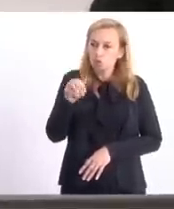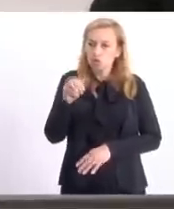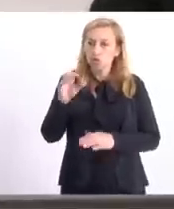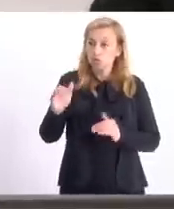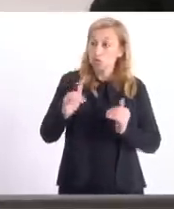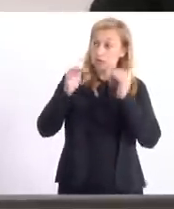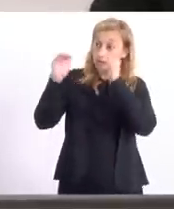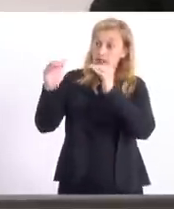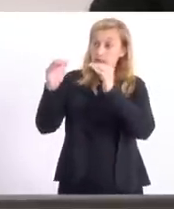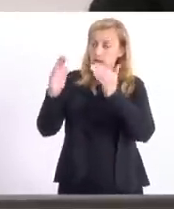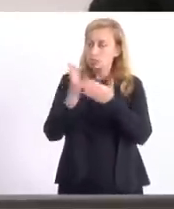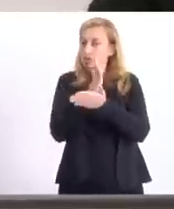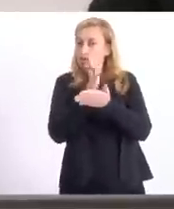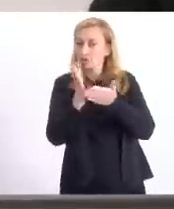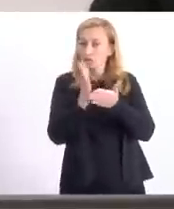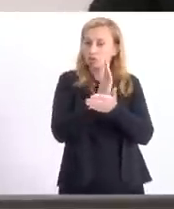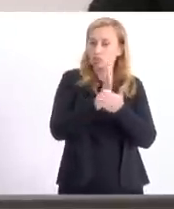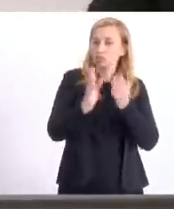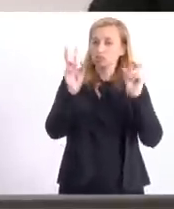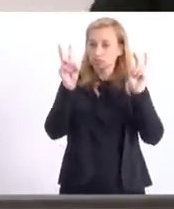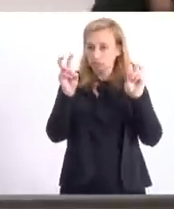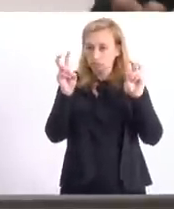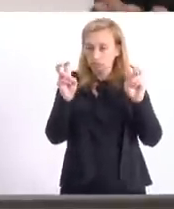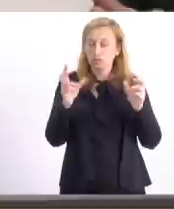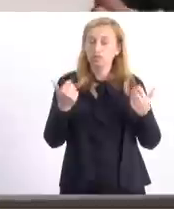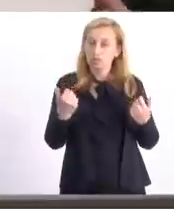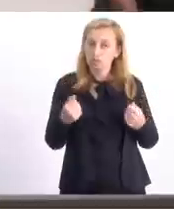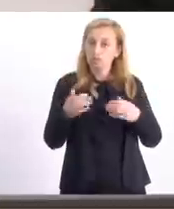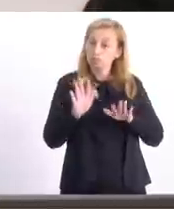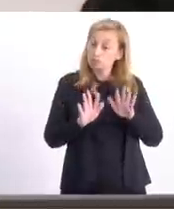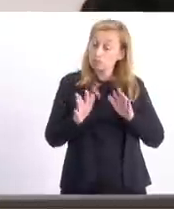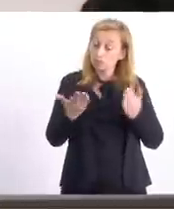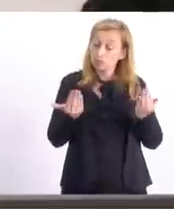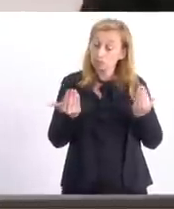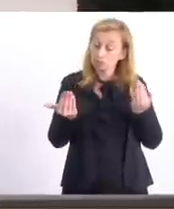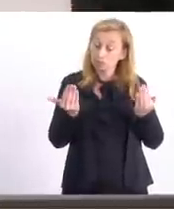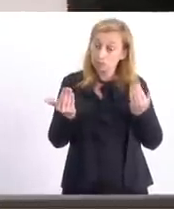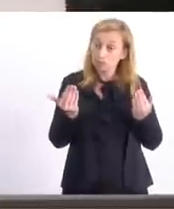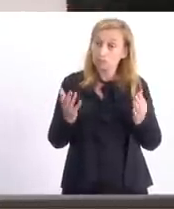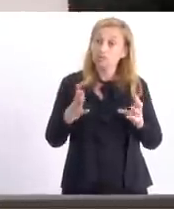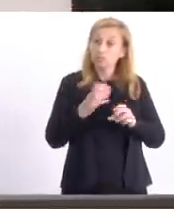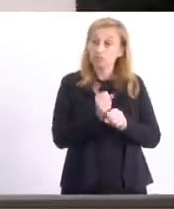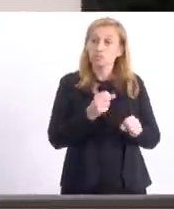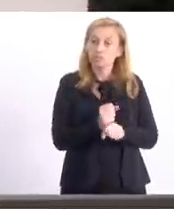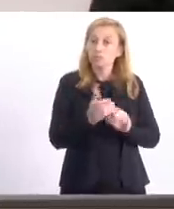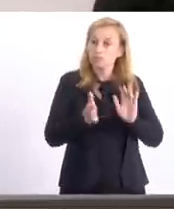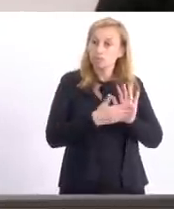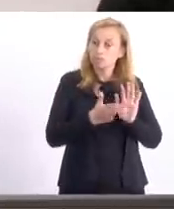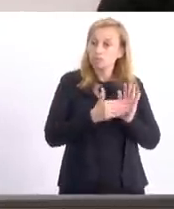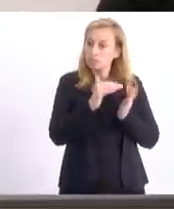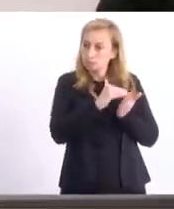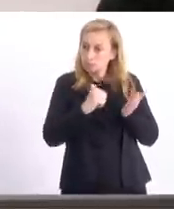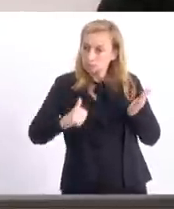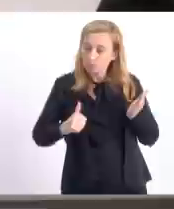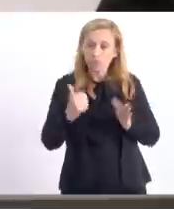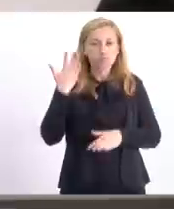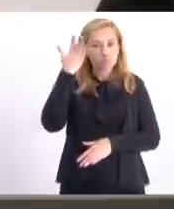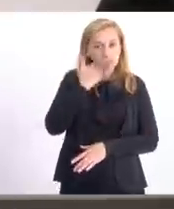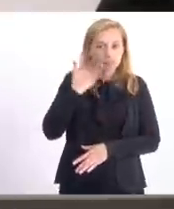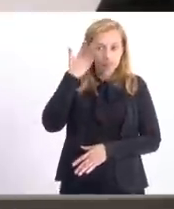algumas vantagens que está compensando. Então, nós vamos fazer contas. Então, eu vou propor a retirada da